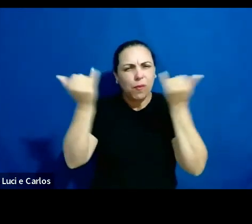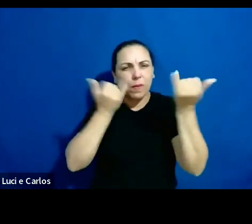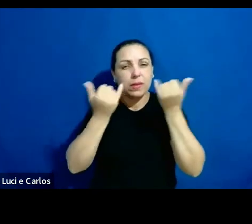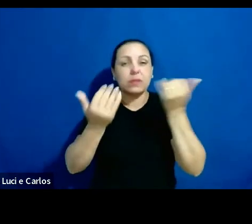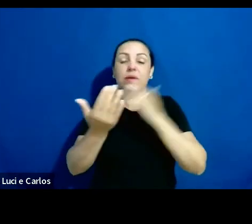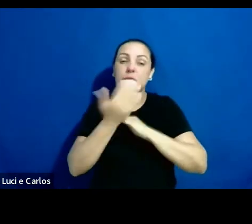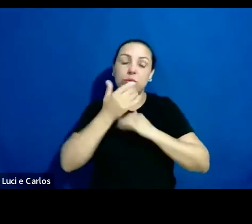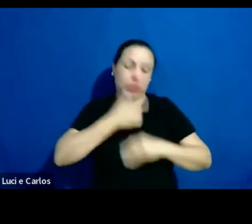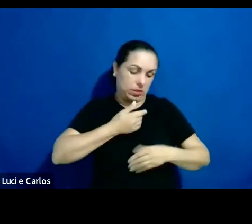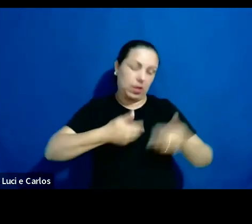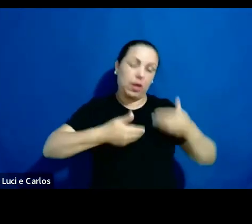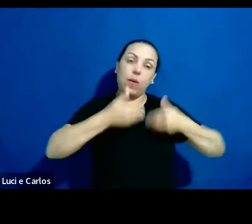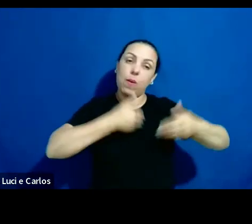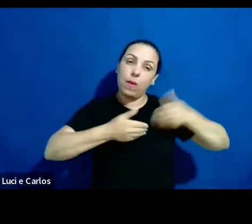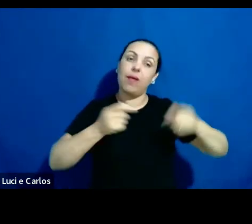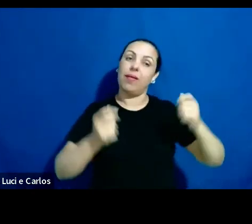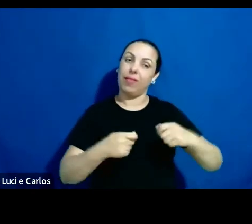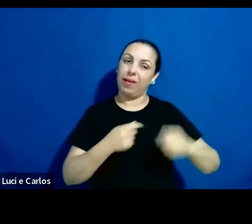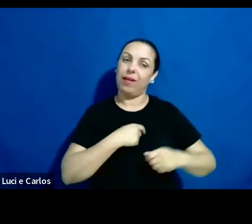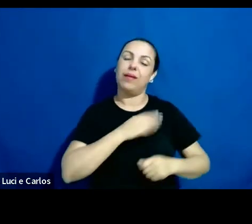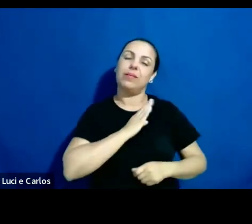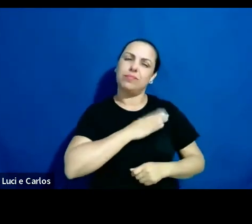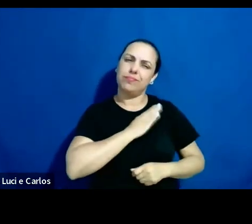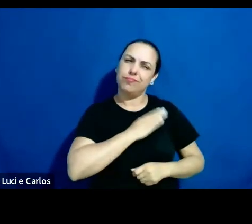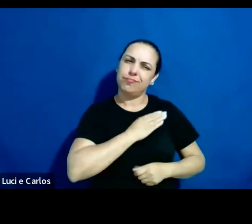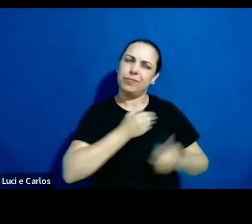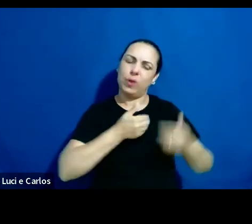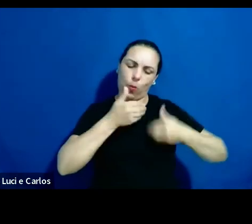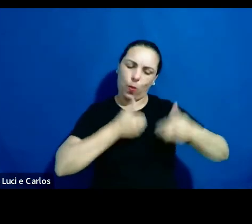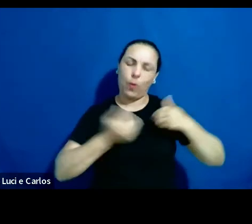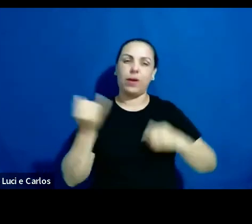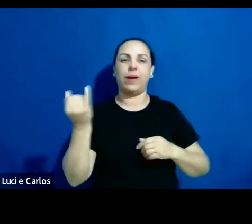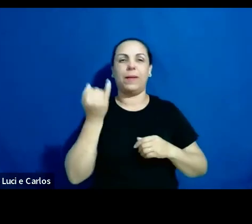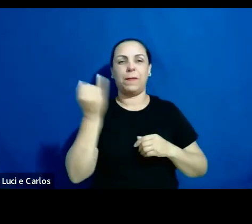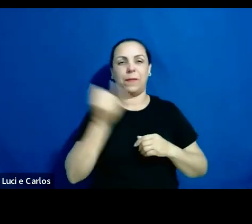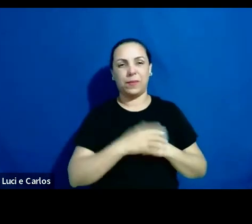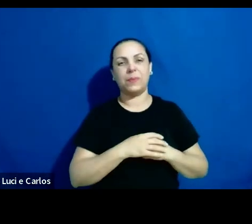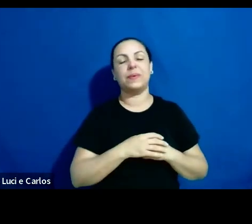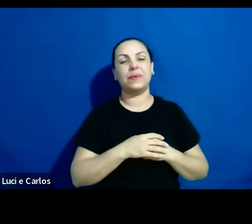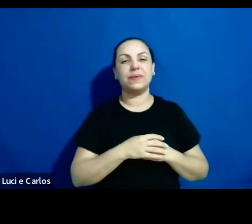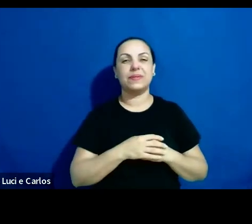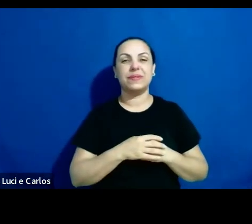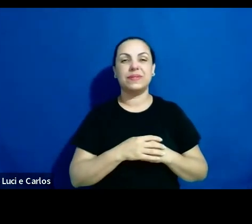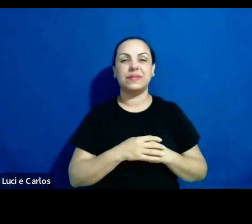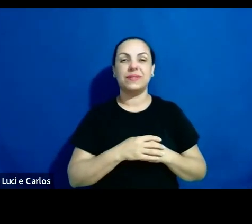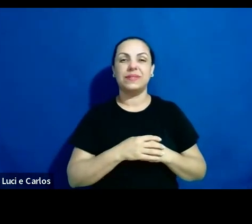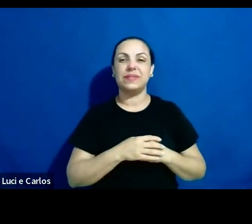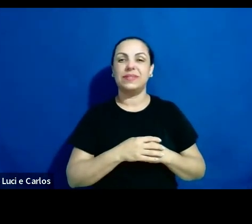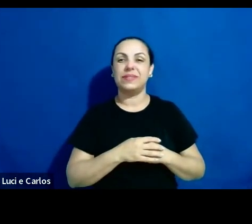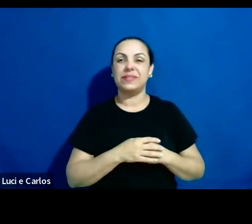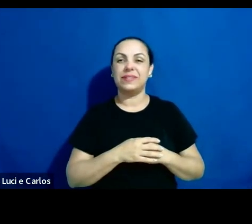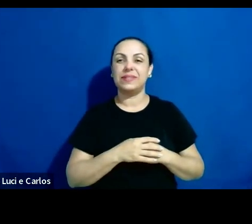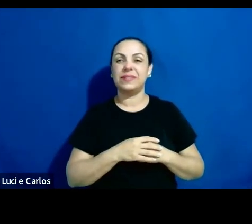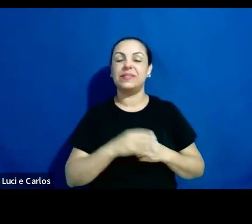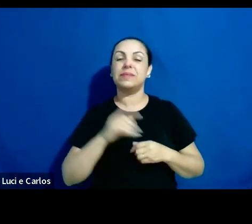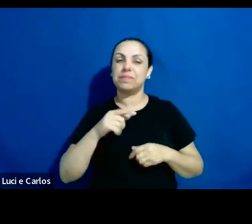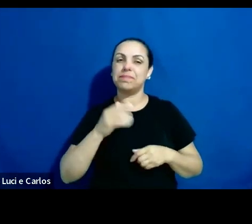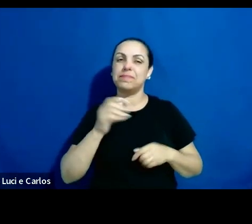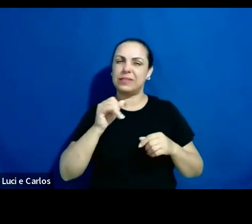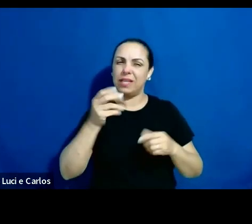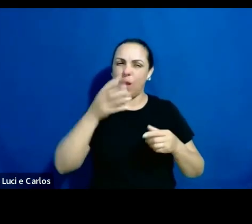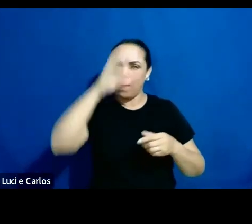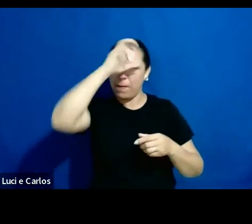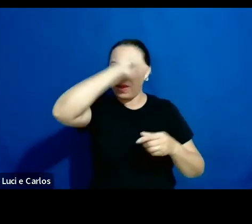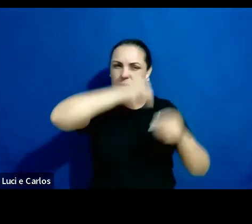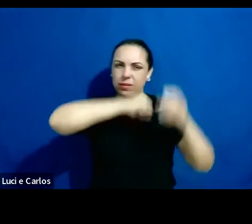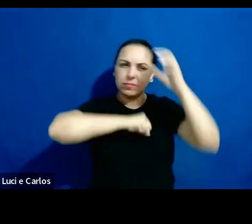como cuidar desse músculo cardíaco, né? Mas é a nossa saúde integral